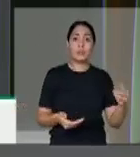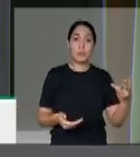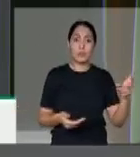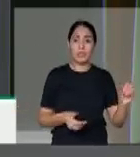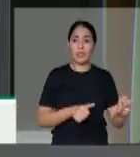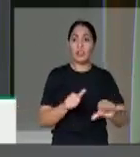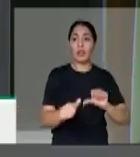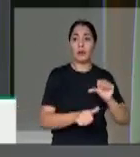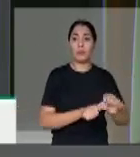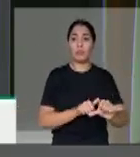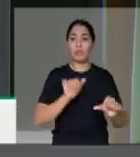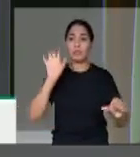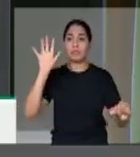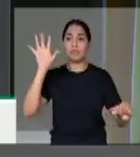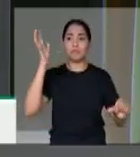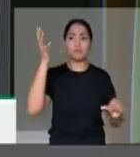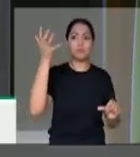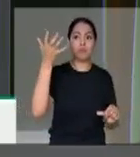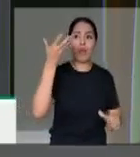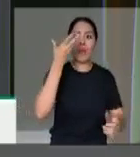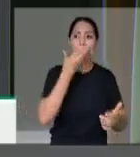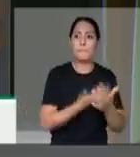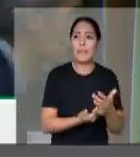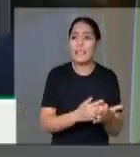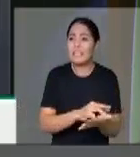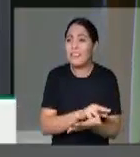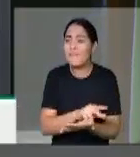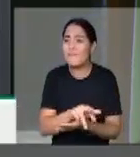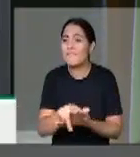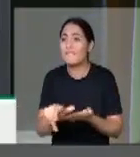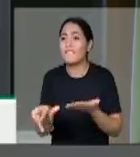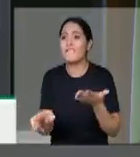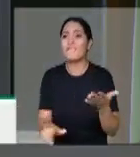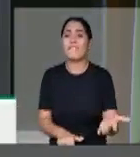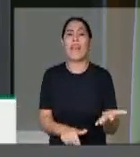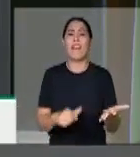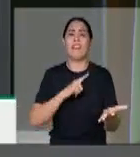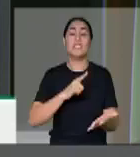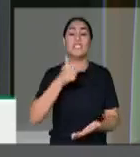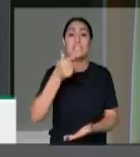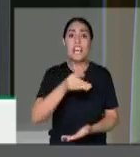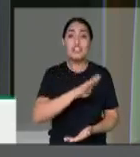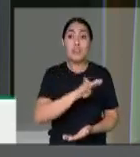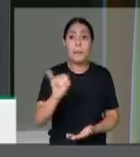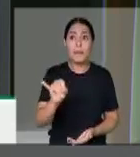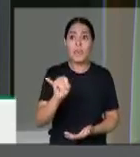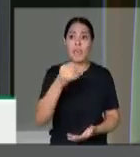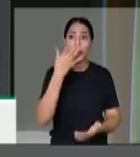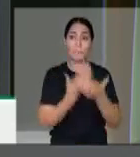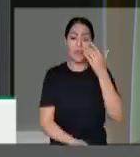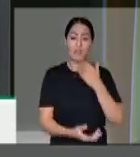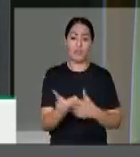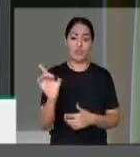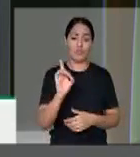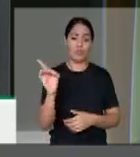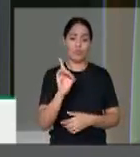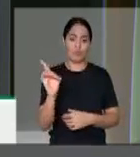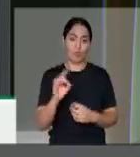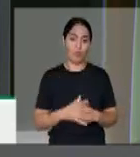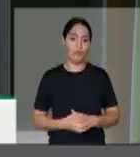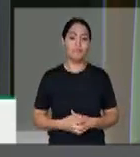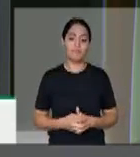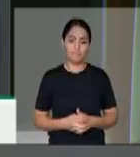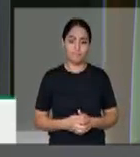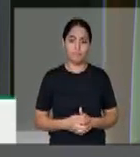perdas de 7,4 bilhões de dólares para a agricultura já nesse